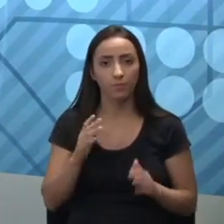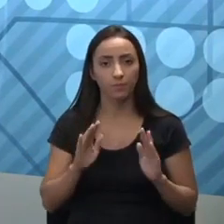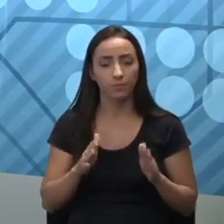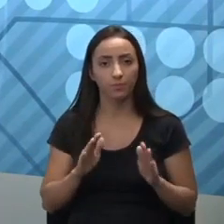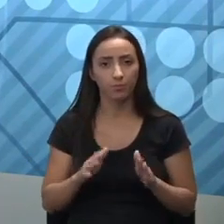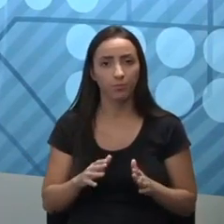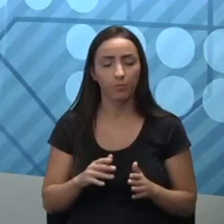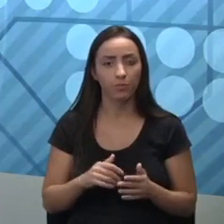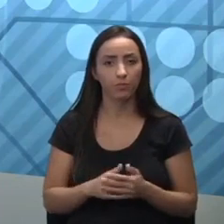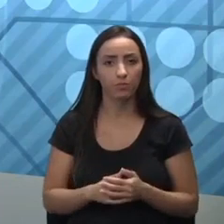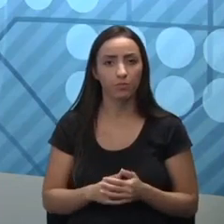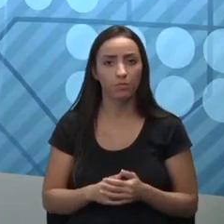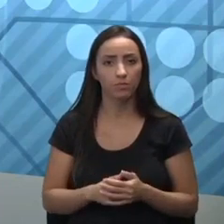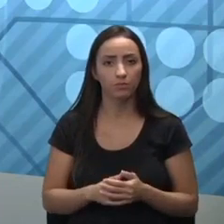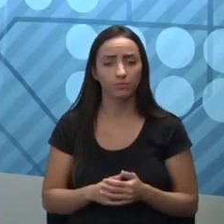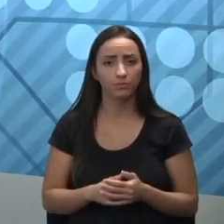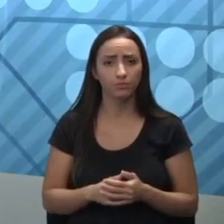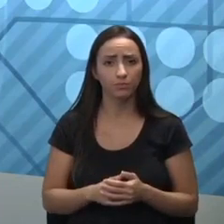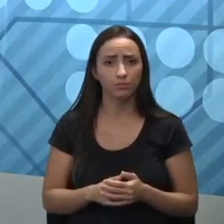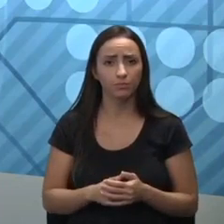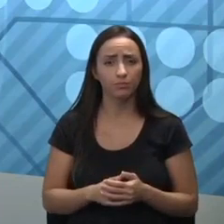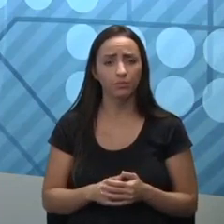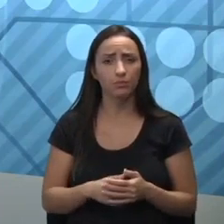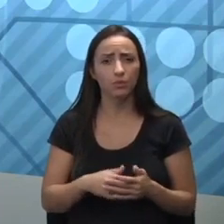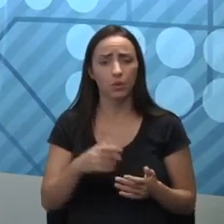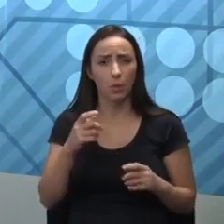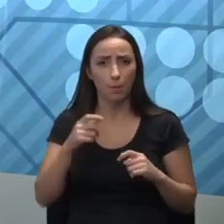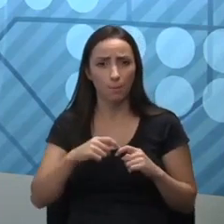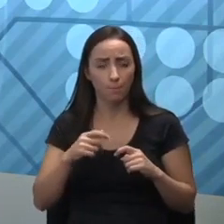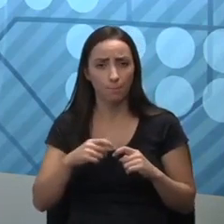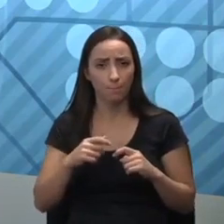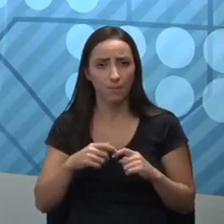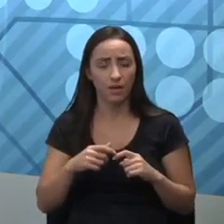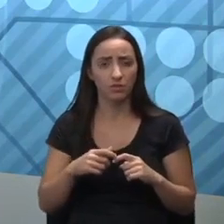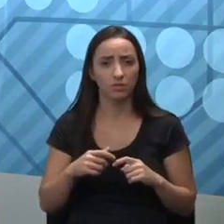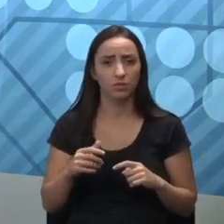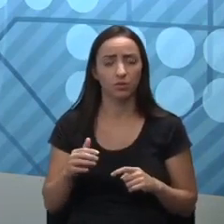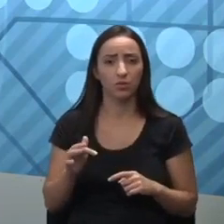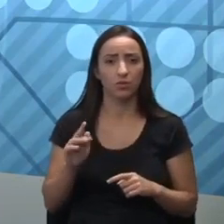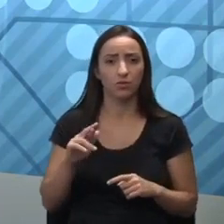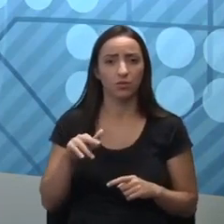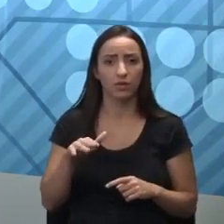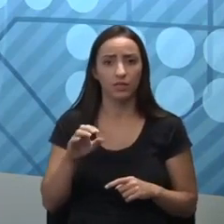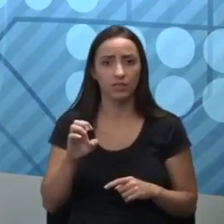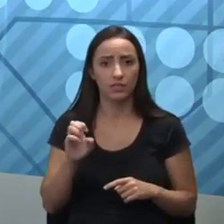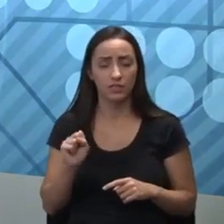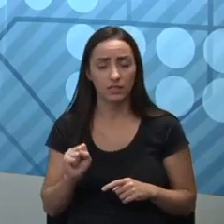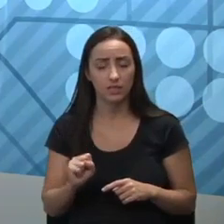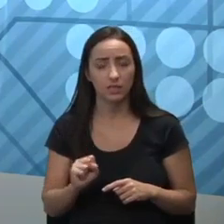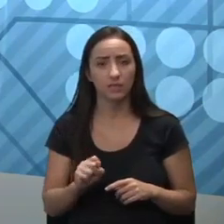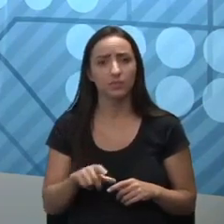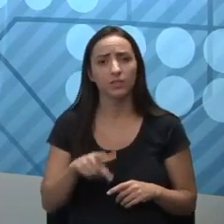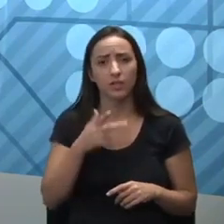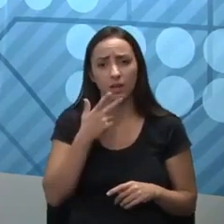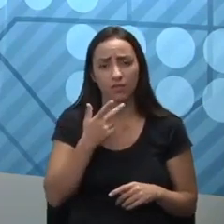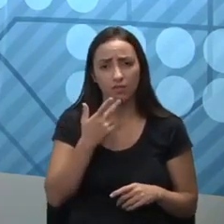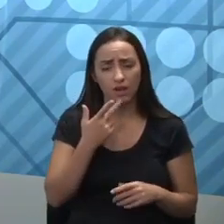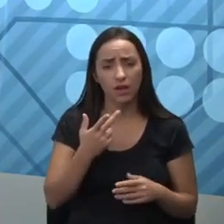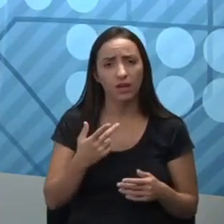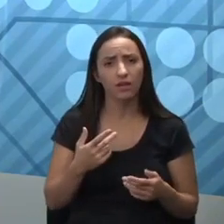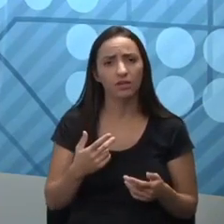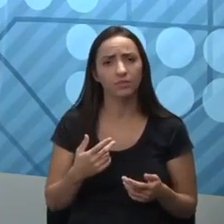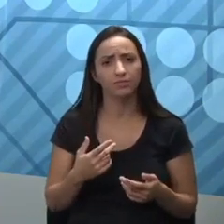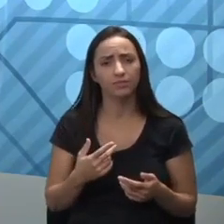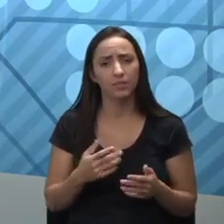psicanalista francês, o Dejour, que ele traz para a gente essa concepção de identidade, ele traz